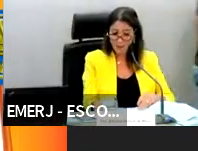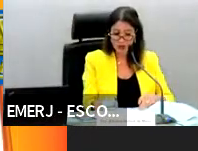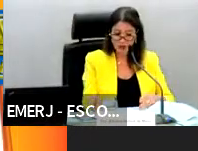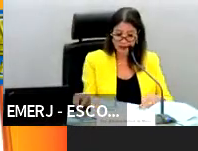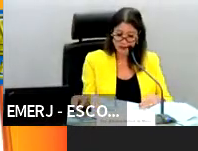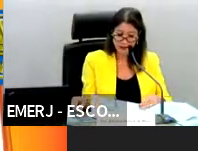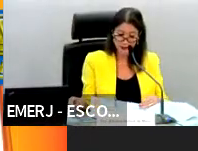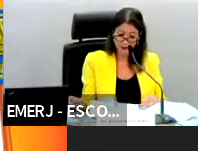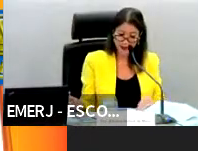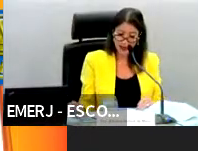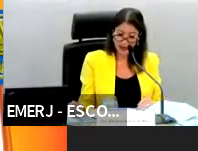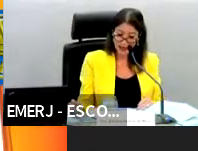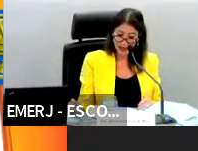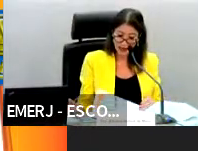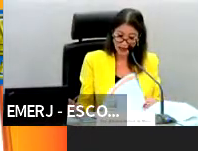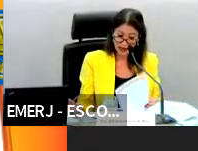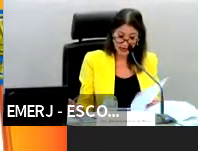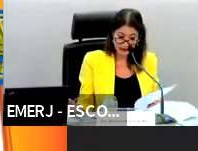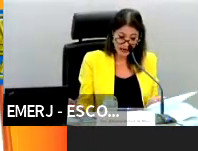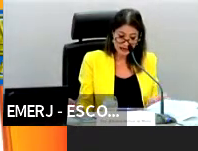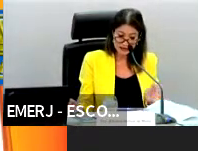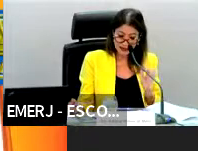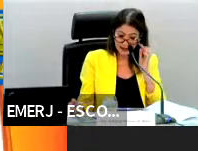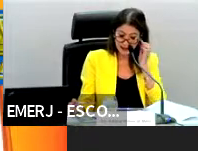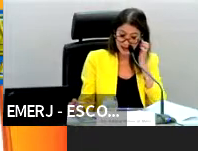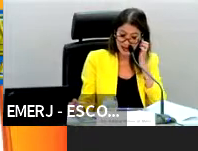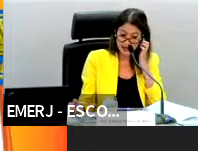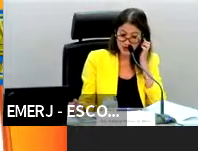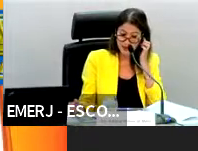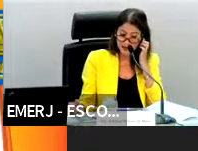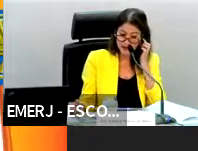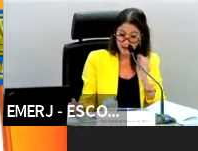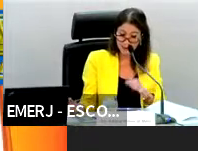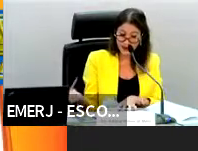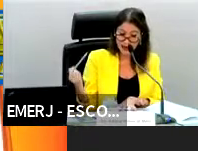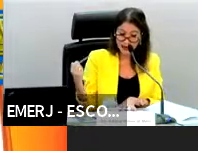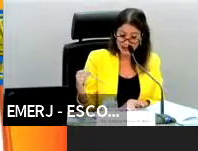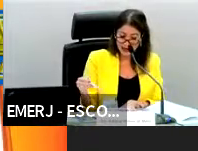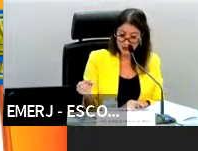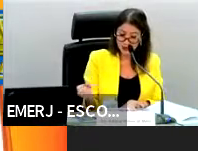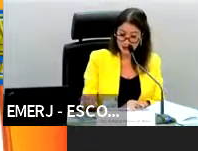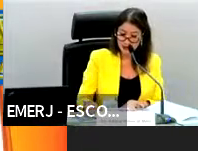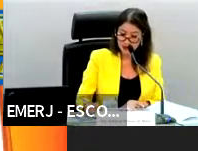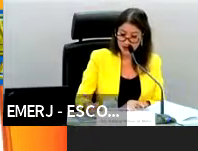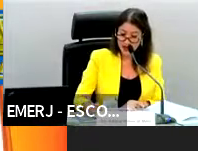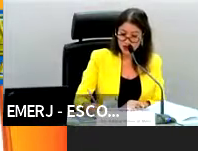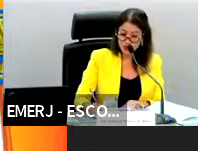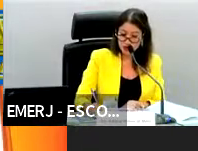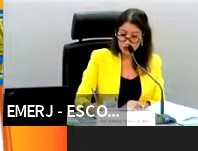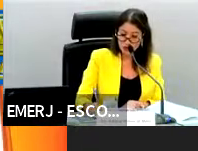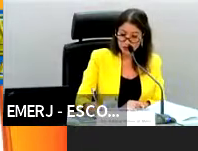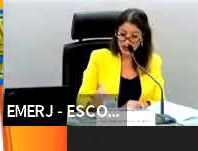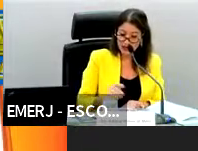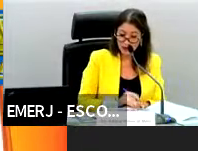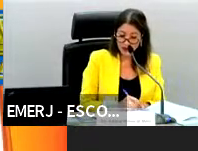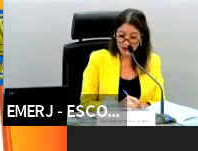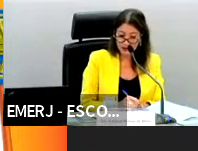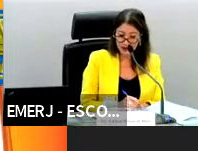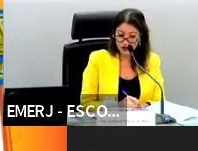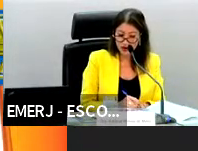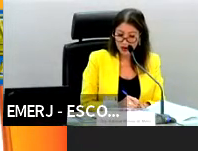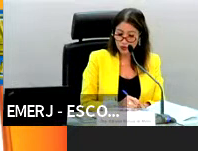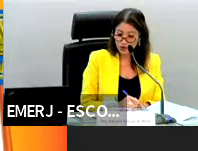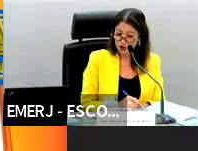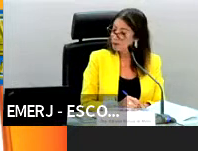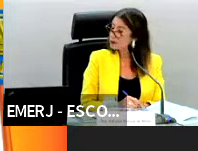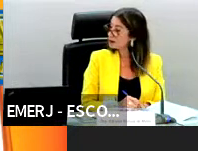a pesquisa, ela traz essa realidade, mas ela também dá redução desses dados, mas um dado